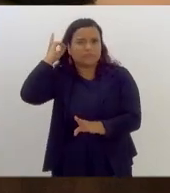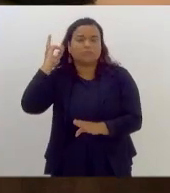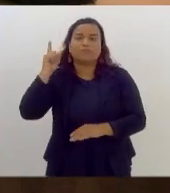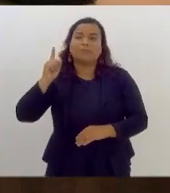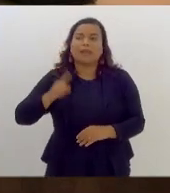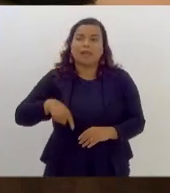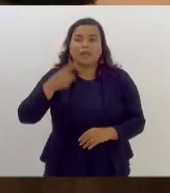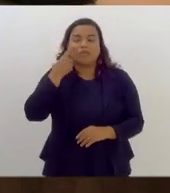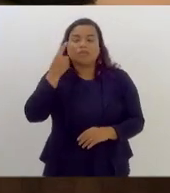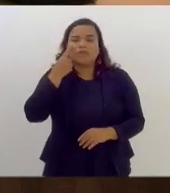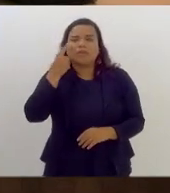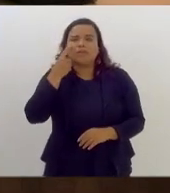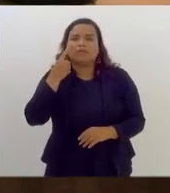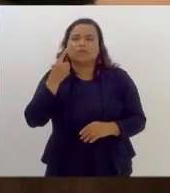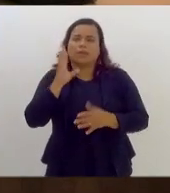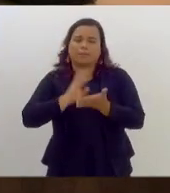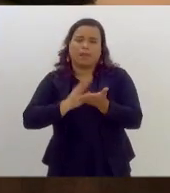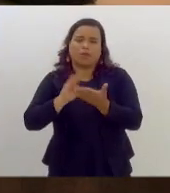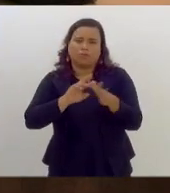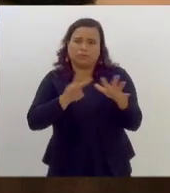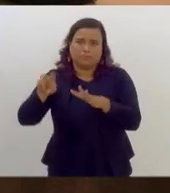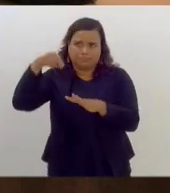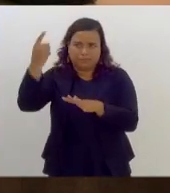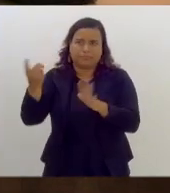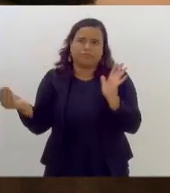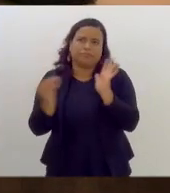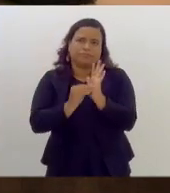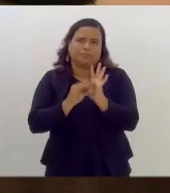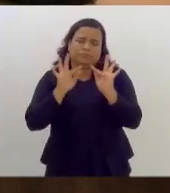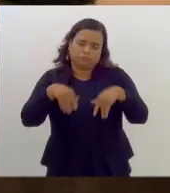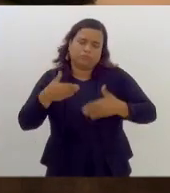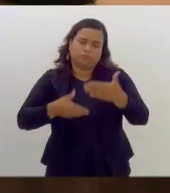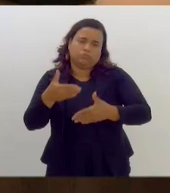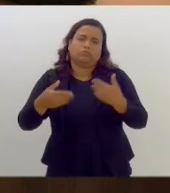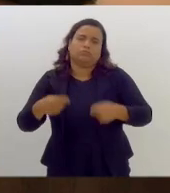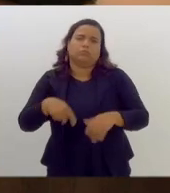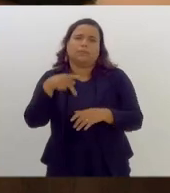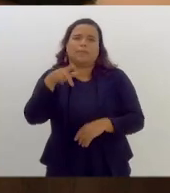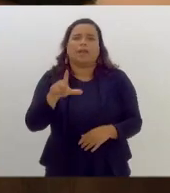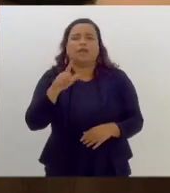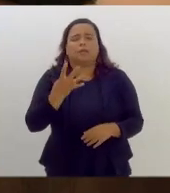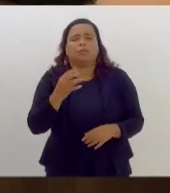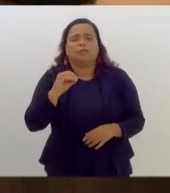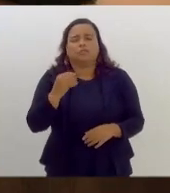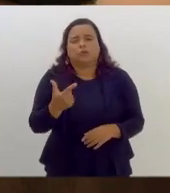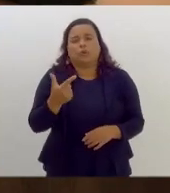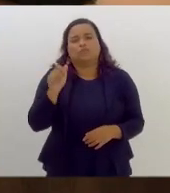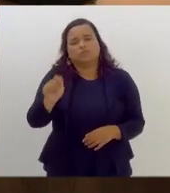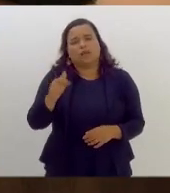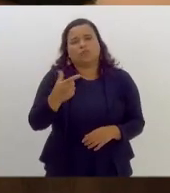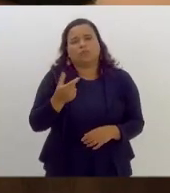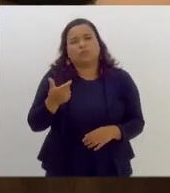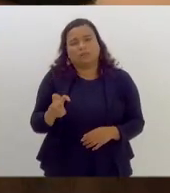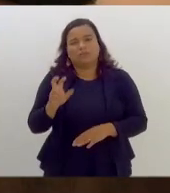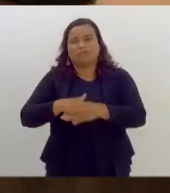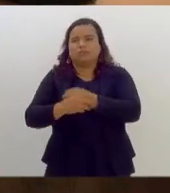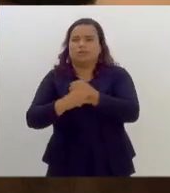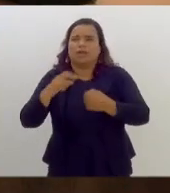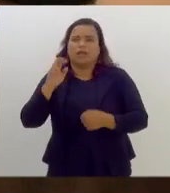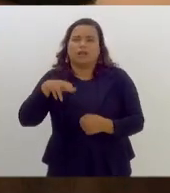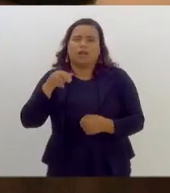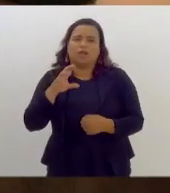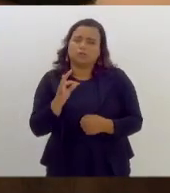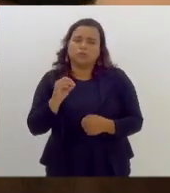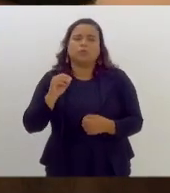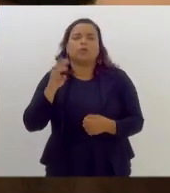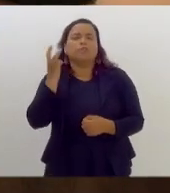recolocado na pauta da semana que vem, que é para terminar a tramitação. É o PL 402A de 2015, de Renato Cosolino e